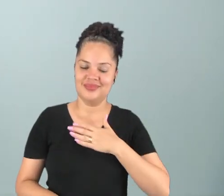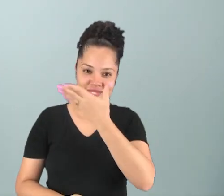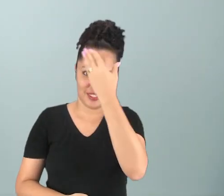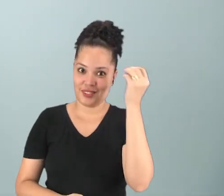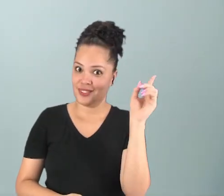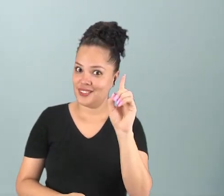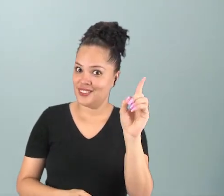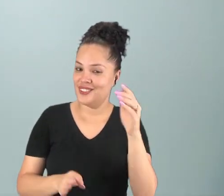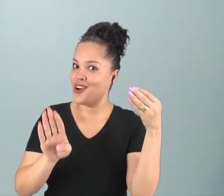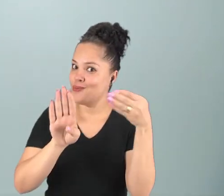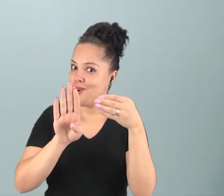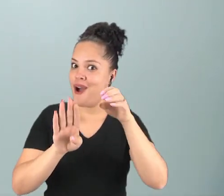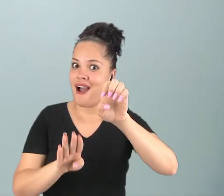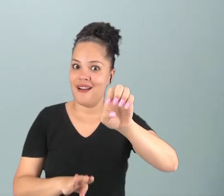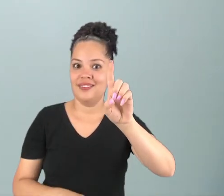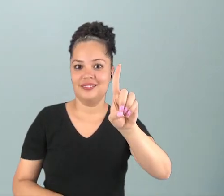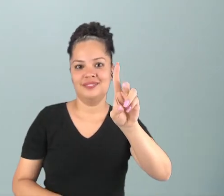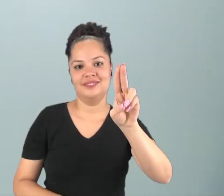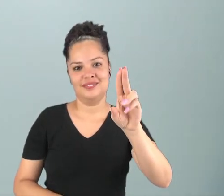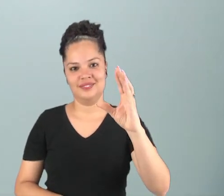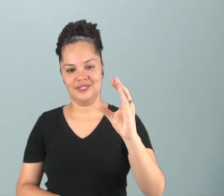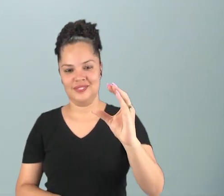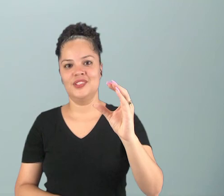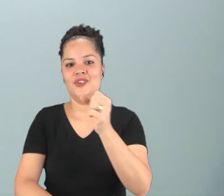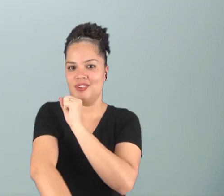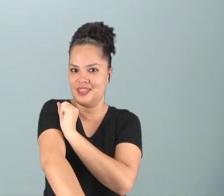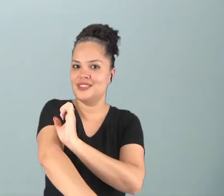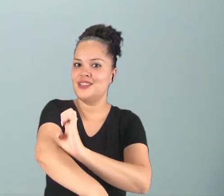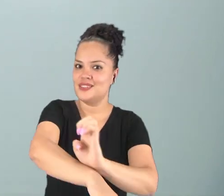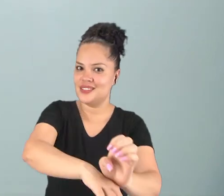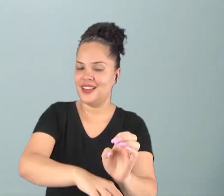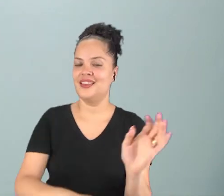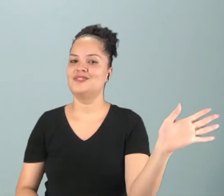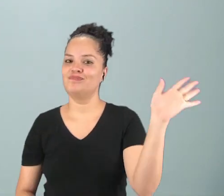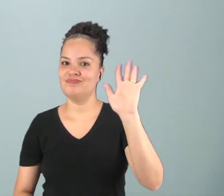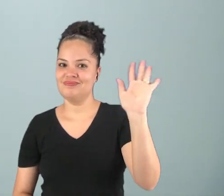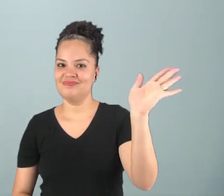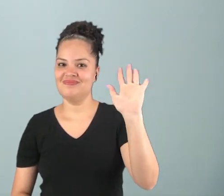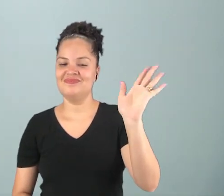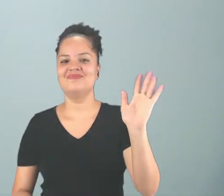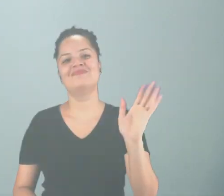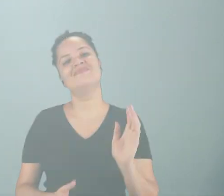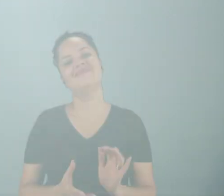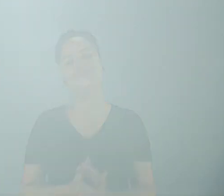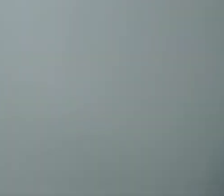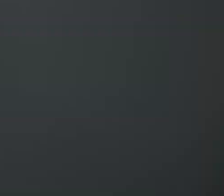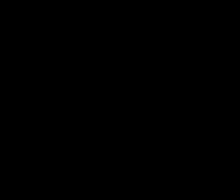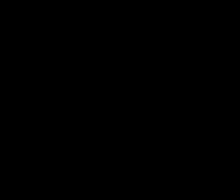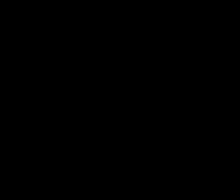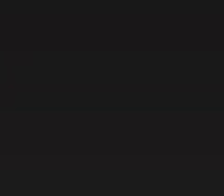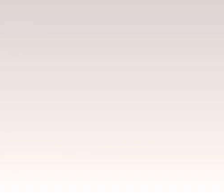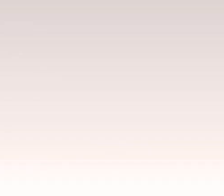acessar a plataforma Eduque da Secretaria de Educação e até o nosso próximo encontro. Tchau!